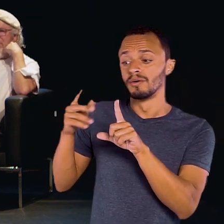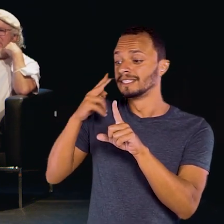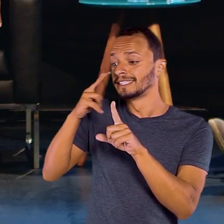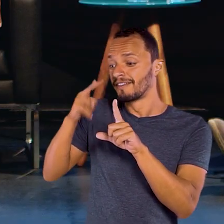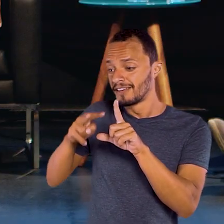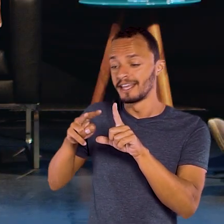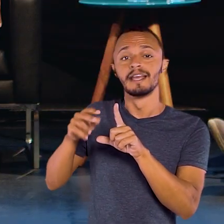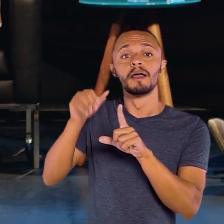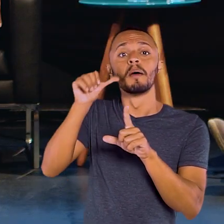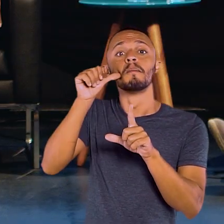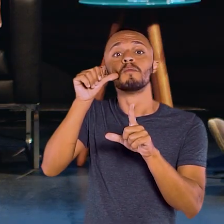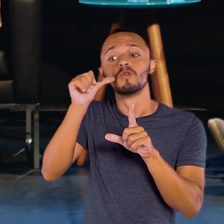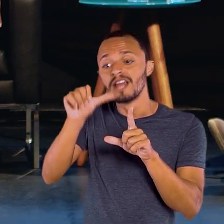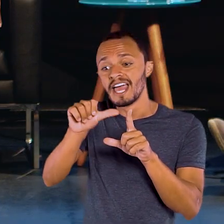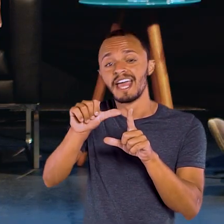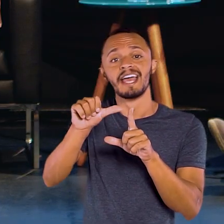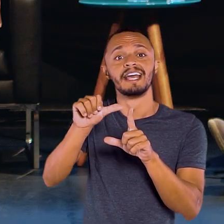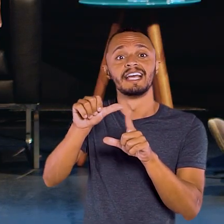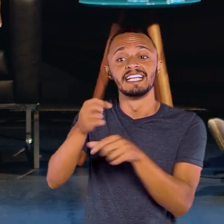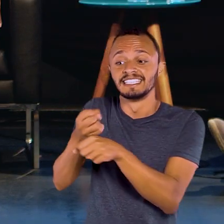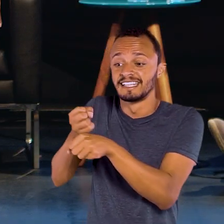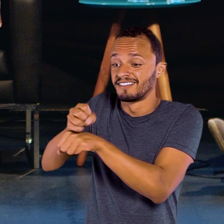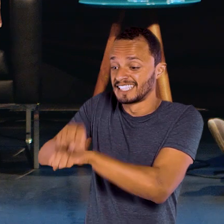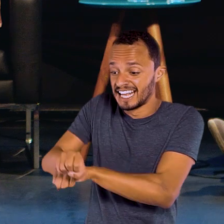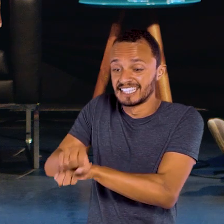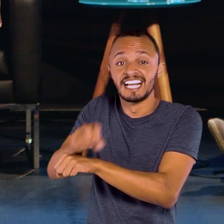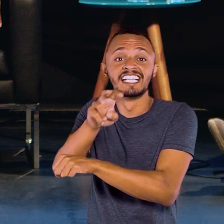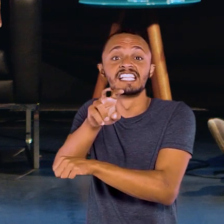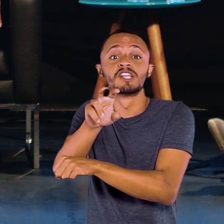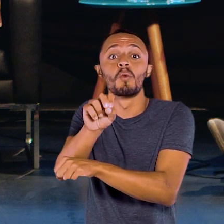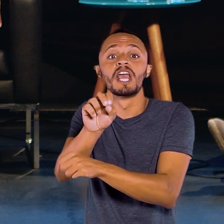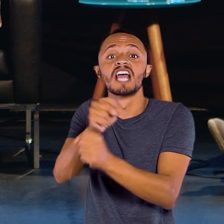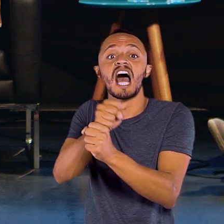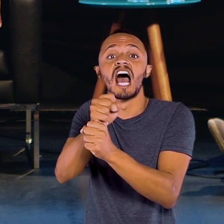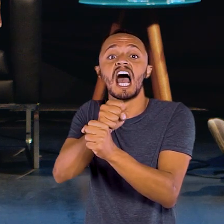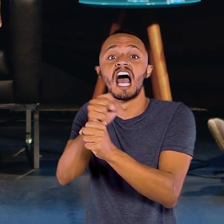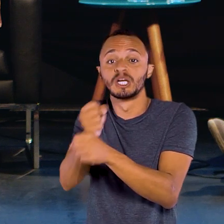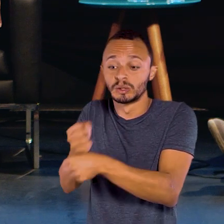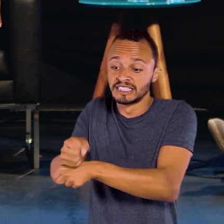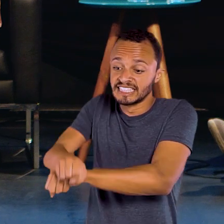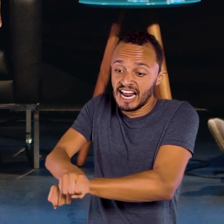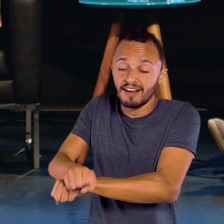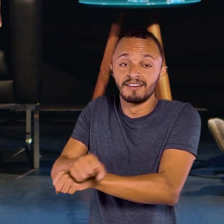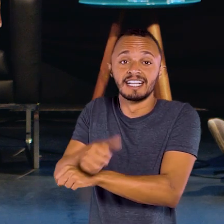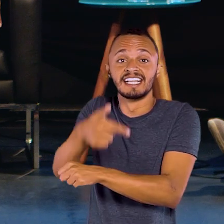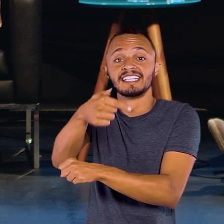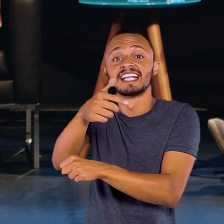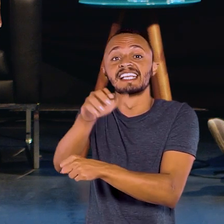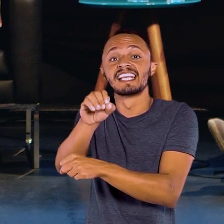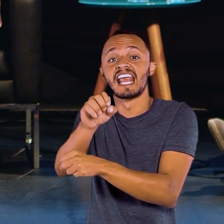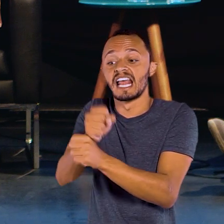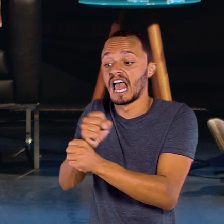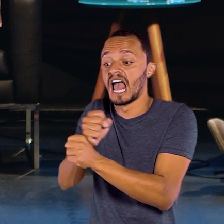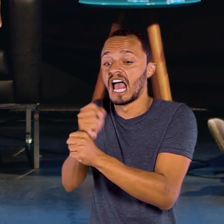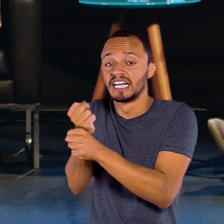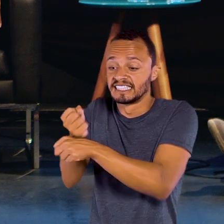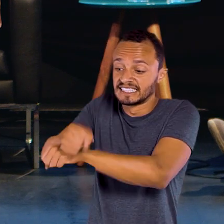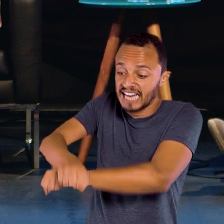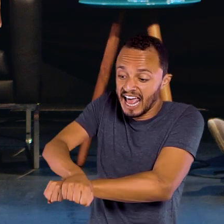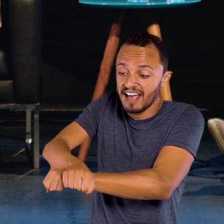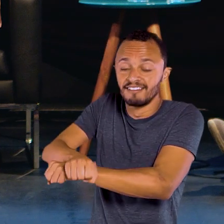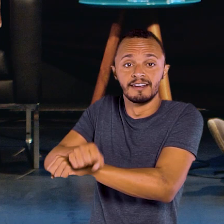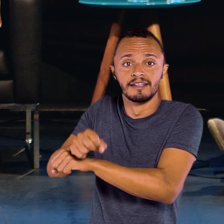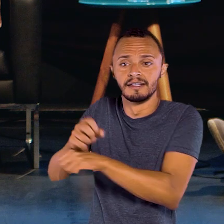50, 72 anos, né? E quando a gente pensa nessa obra,